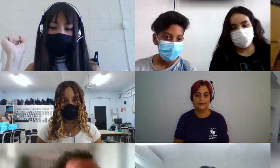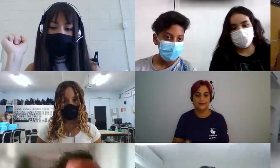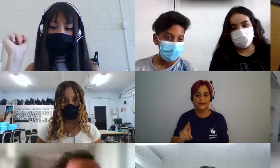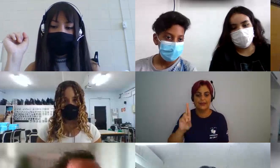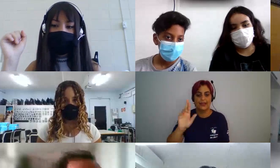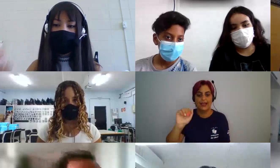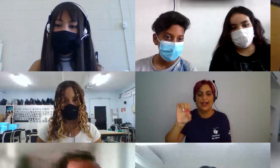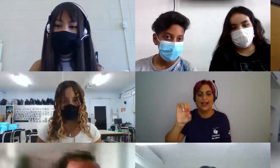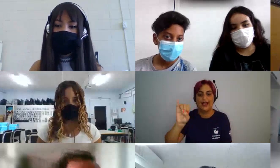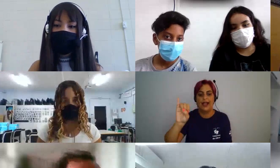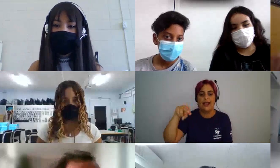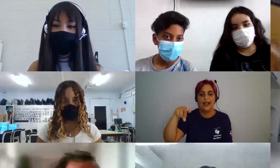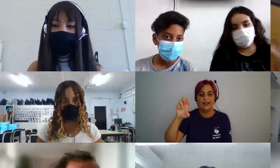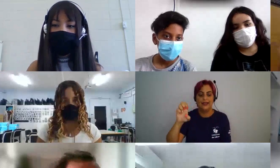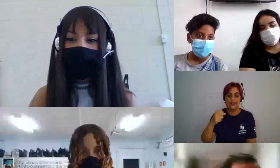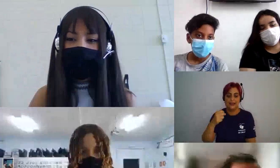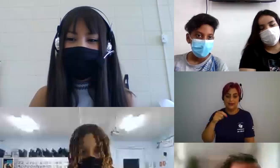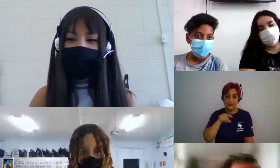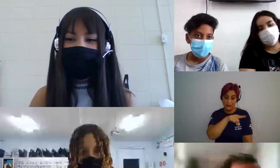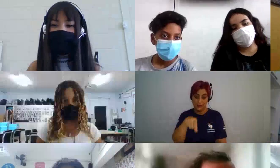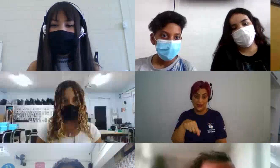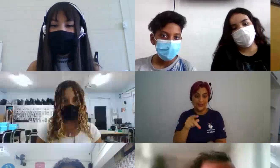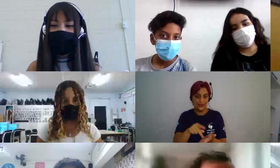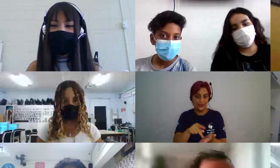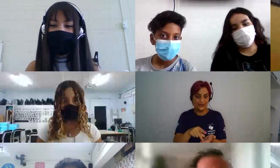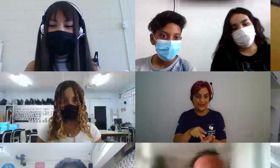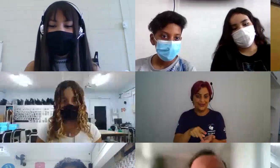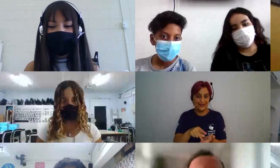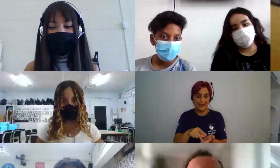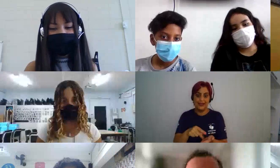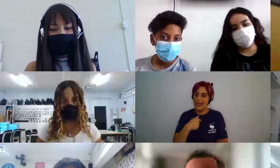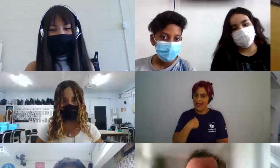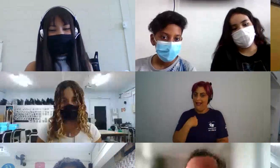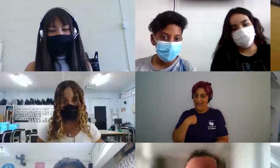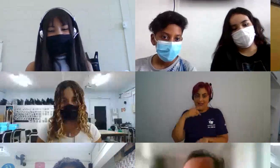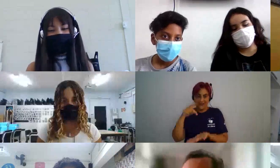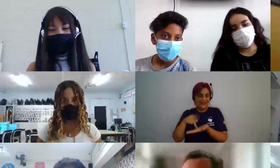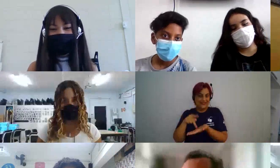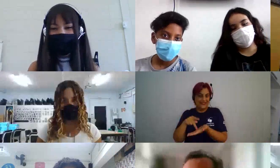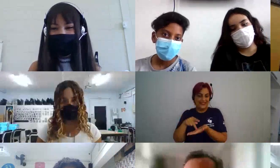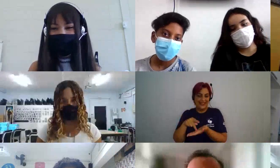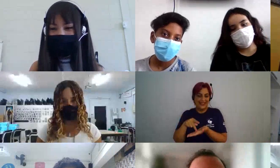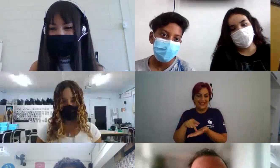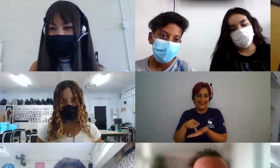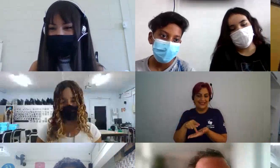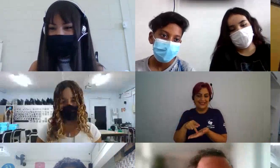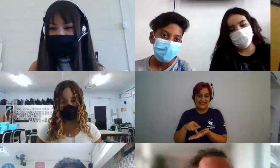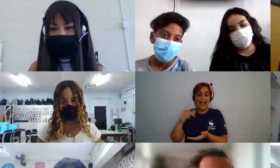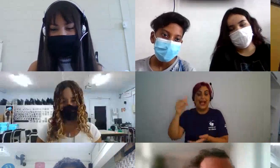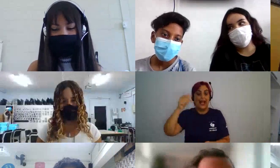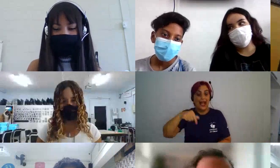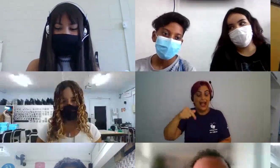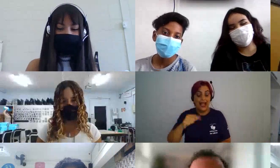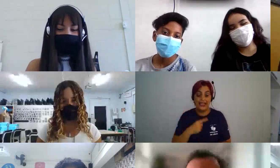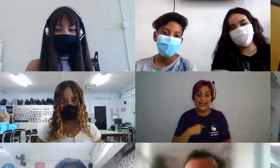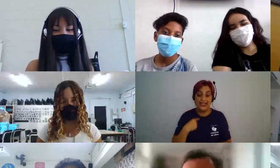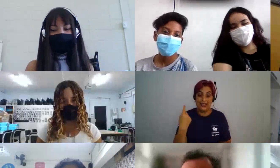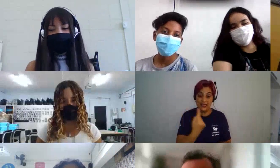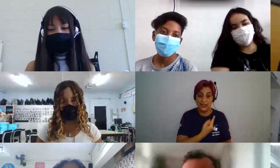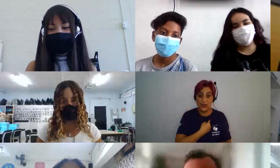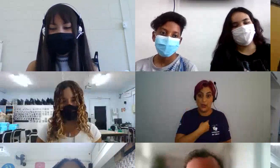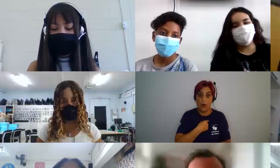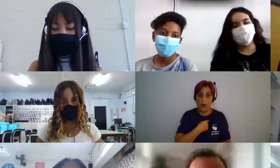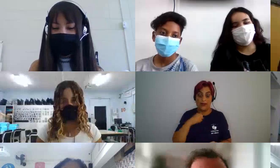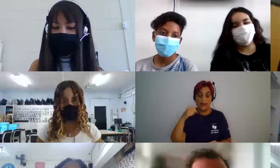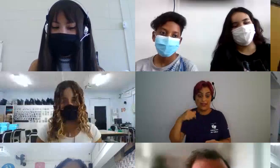Rayane, você é real ou virtual? Eu sou real, né? Real, nós somos uma plateia real, adolescentes